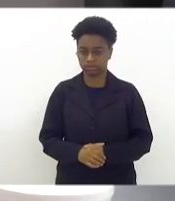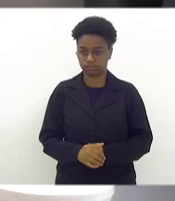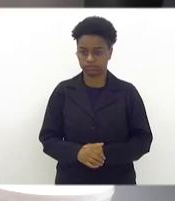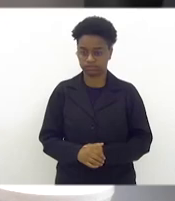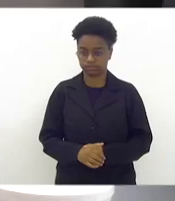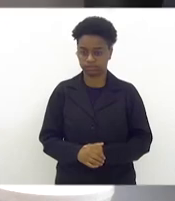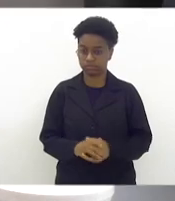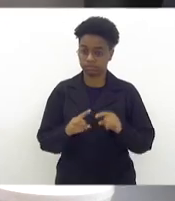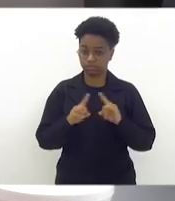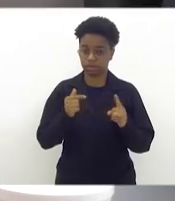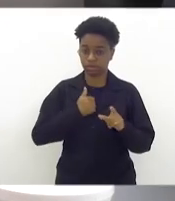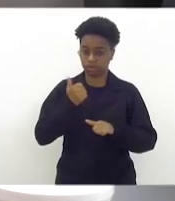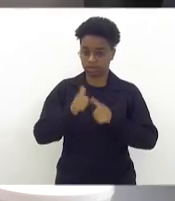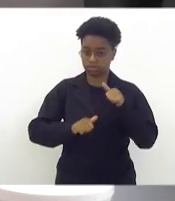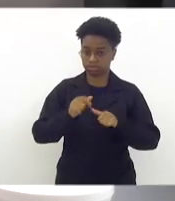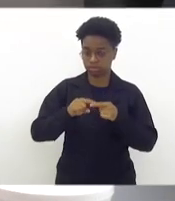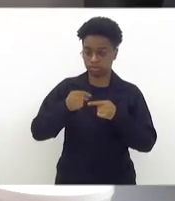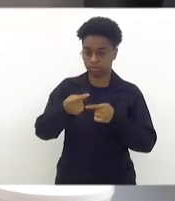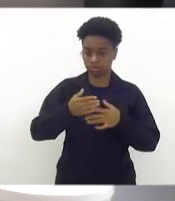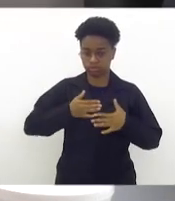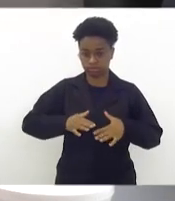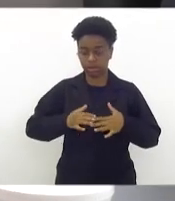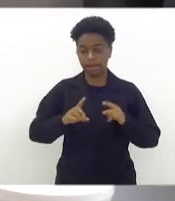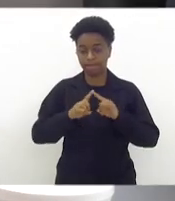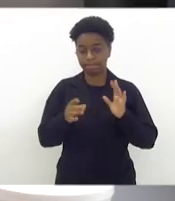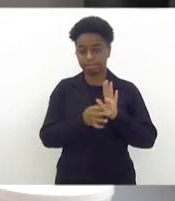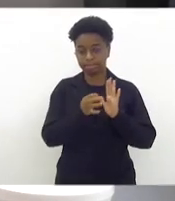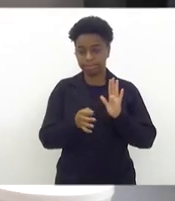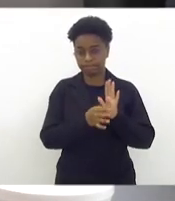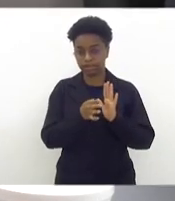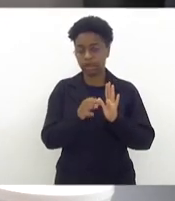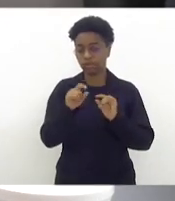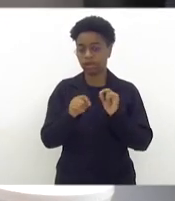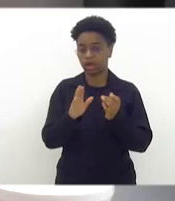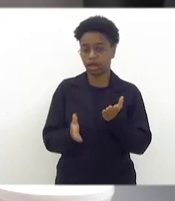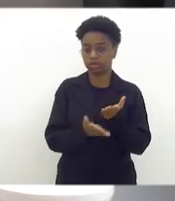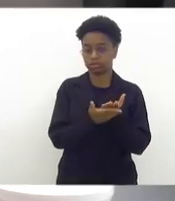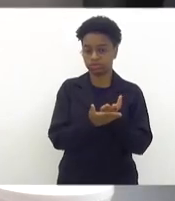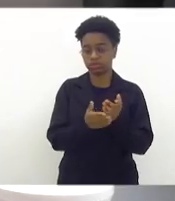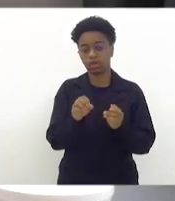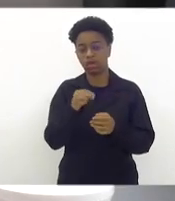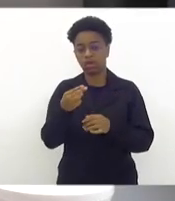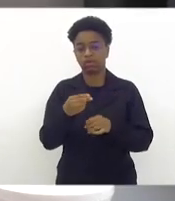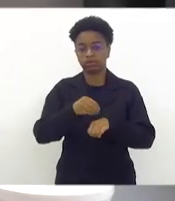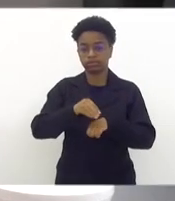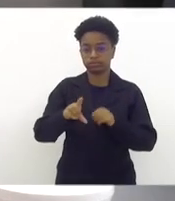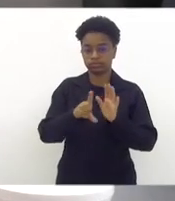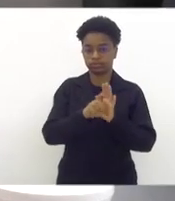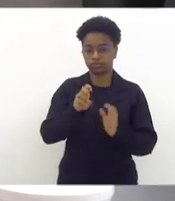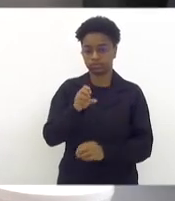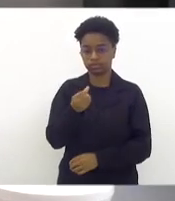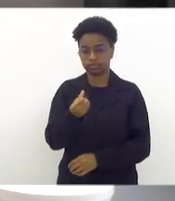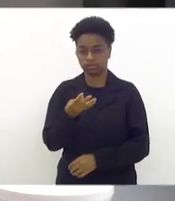Mas vou examinar isso com mais detalhe, porque senão parecer seria para anexação à indicação legislativa 564 de